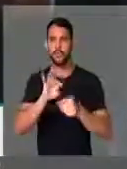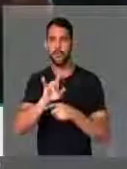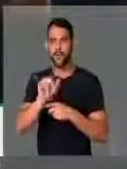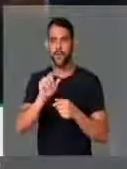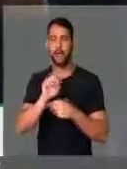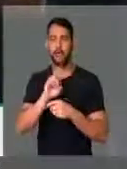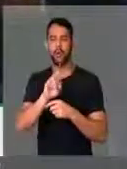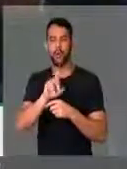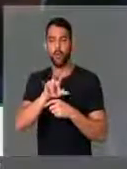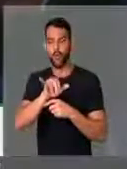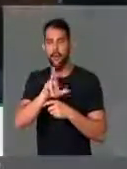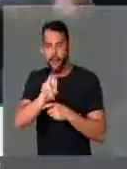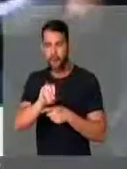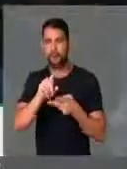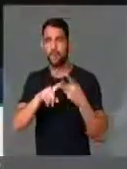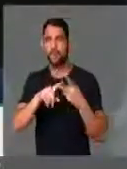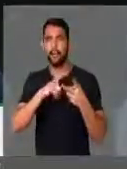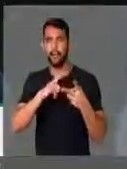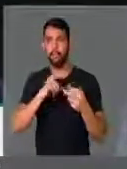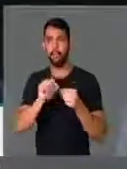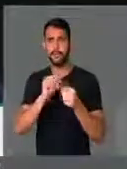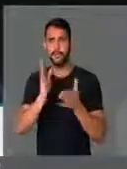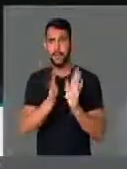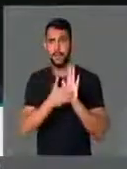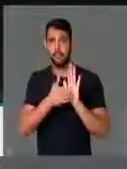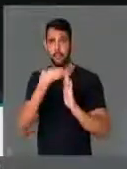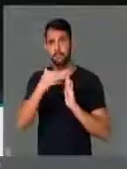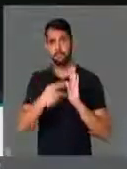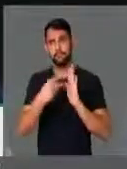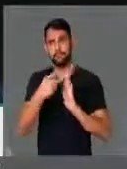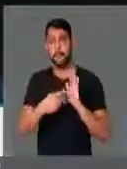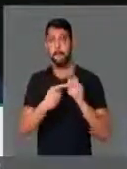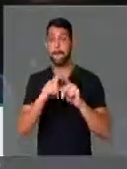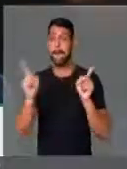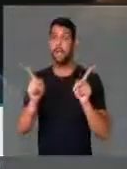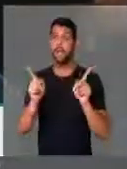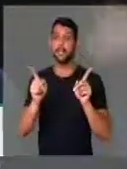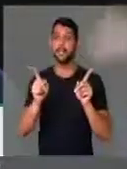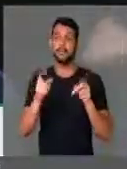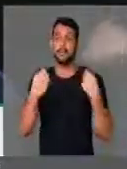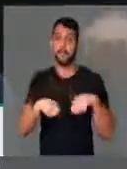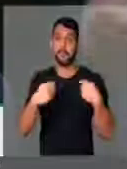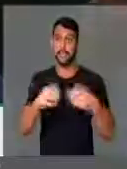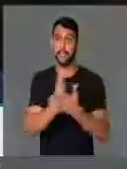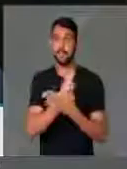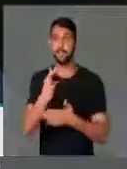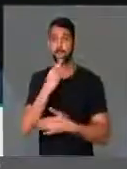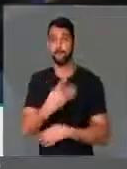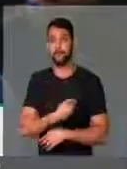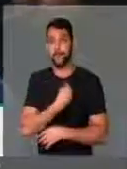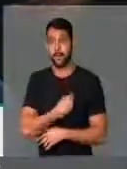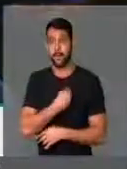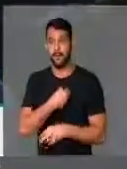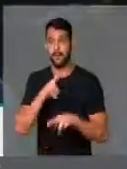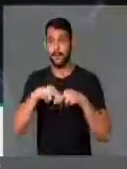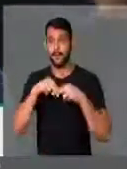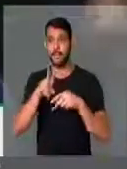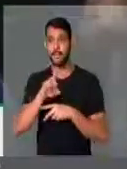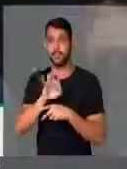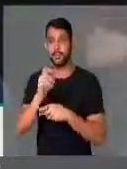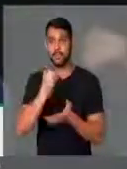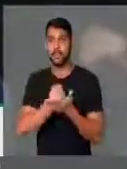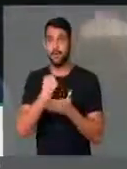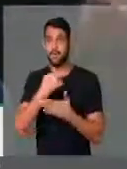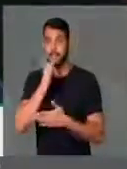e rodoviário, ela tem mérito. No entanto, é preciso reconhecer que as concessões